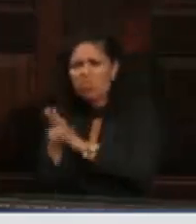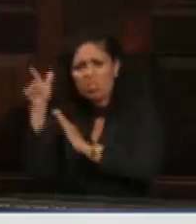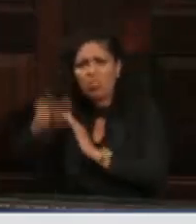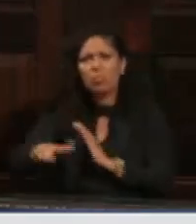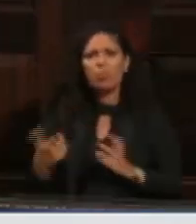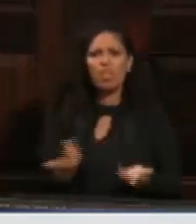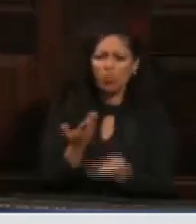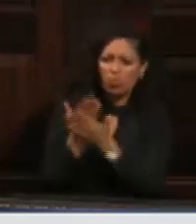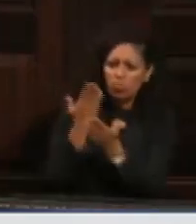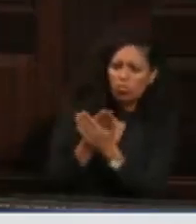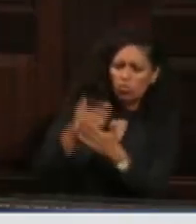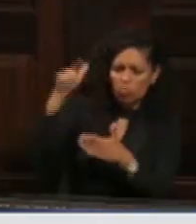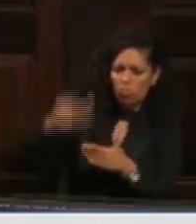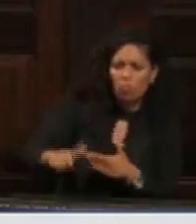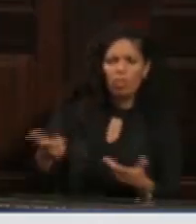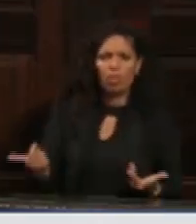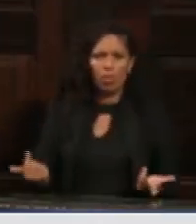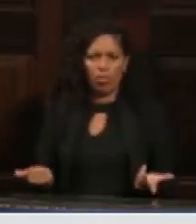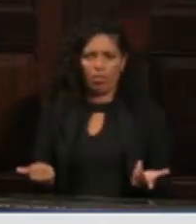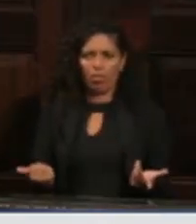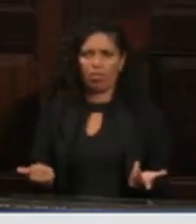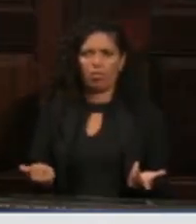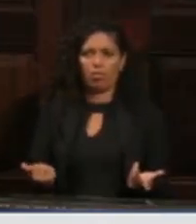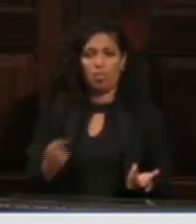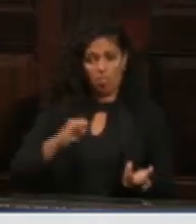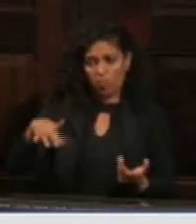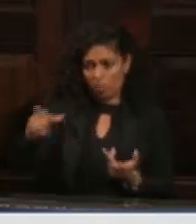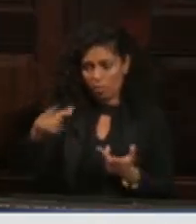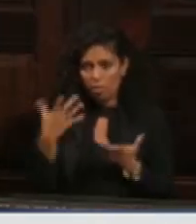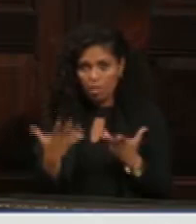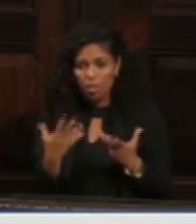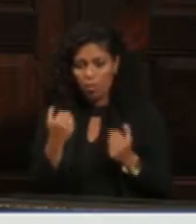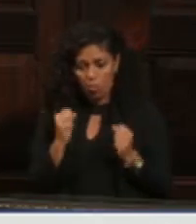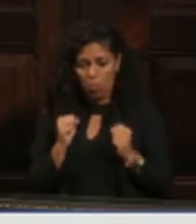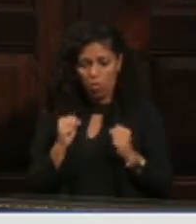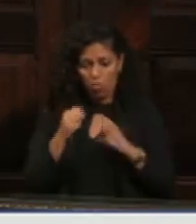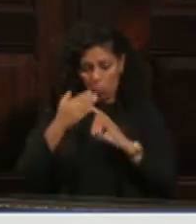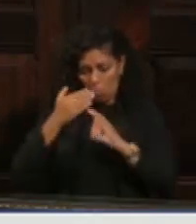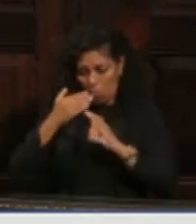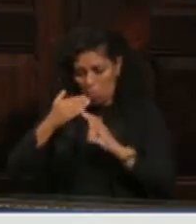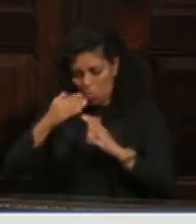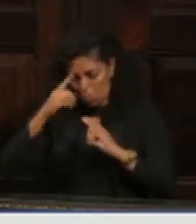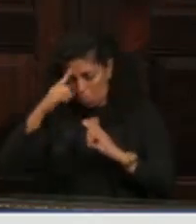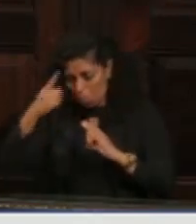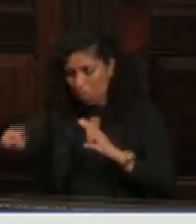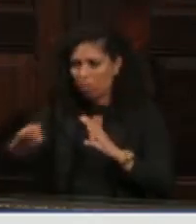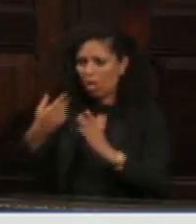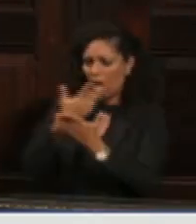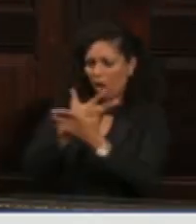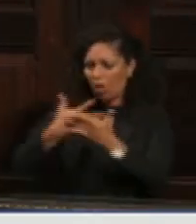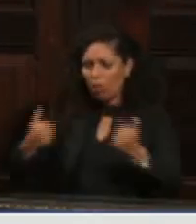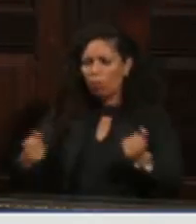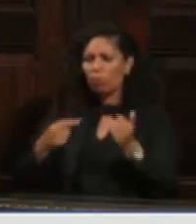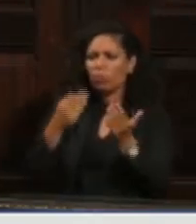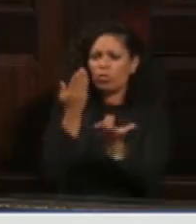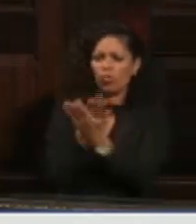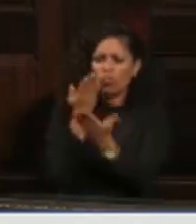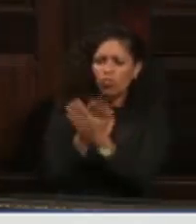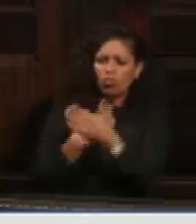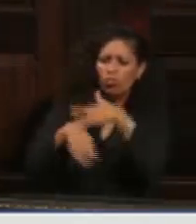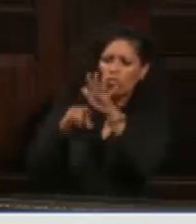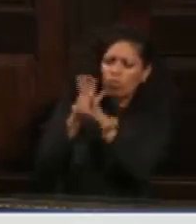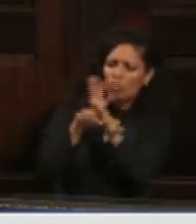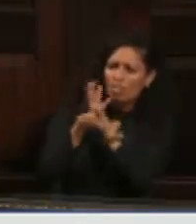estude mais, se ela assim desejar, eu posso encaminhar para o seu gabinete uma boa bibliografia, que ela faça um programa de leituras,